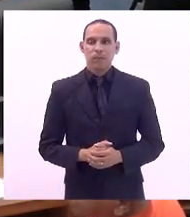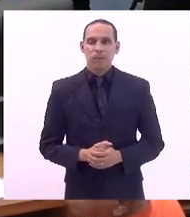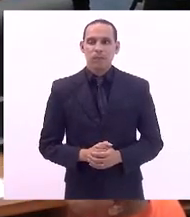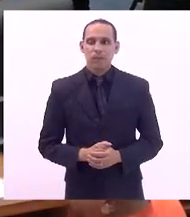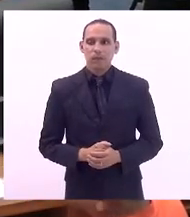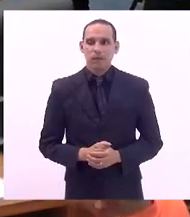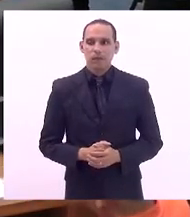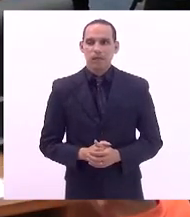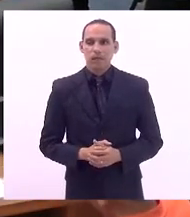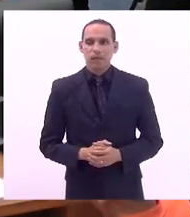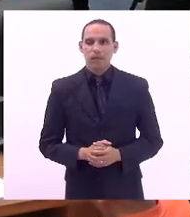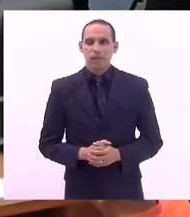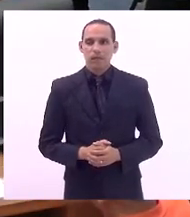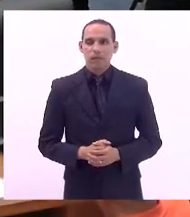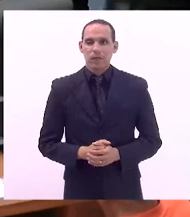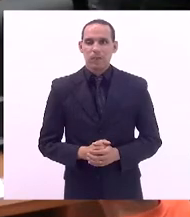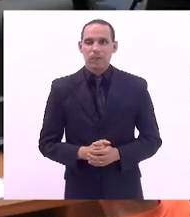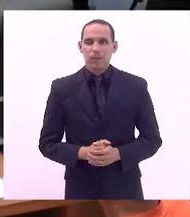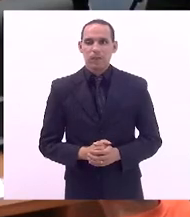Oi